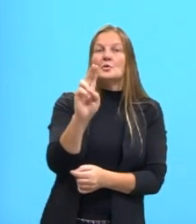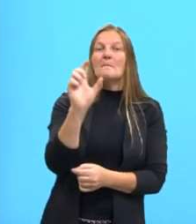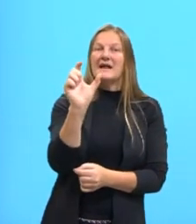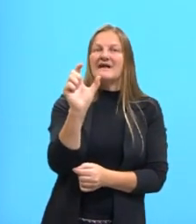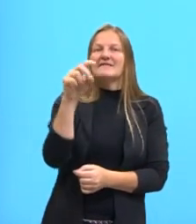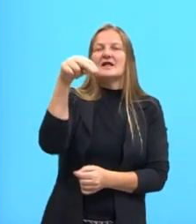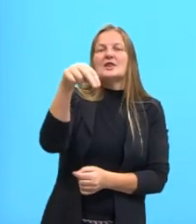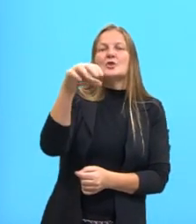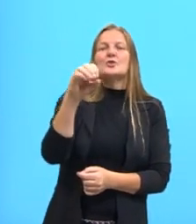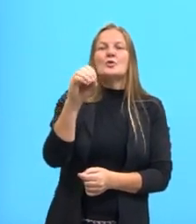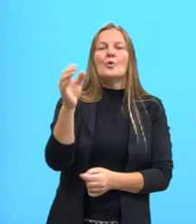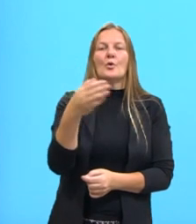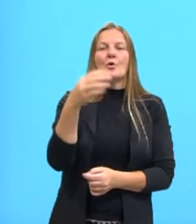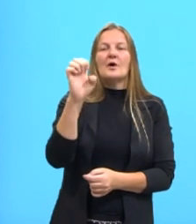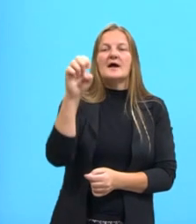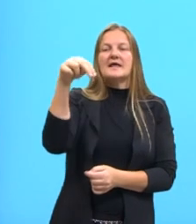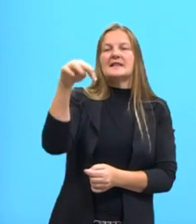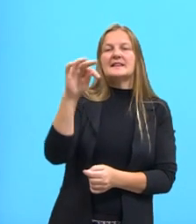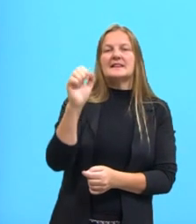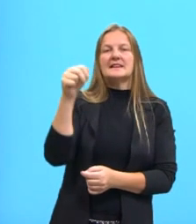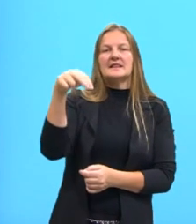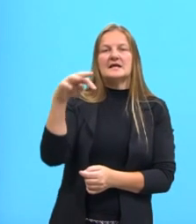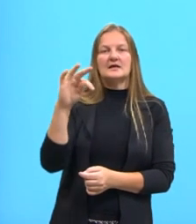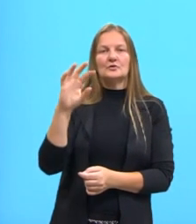com a ideia de contraposição